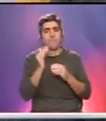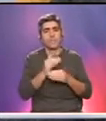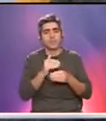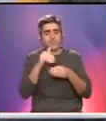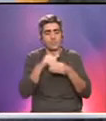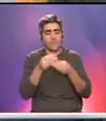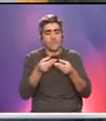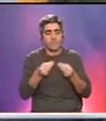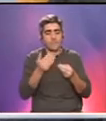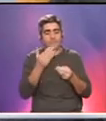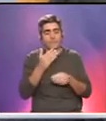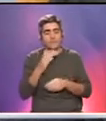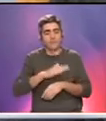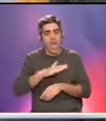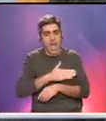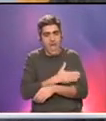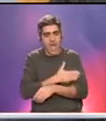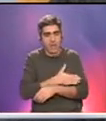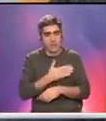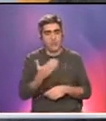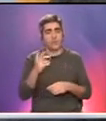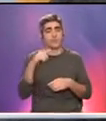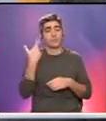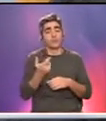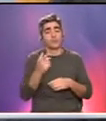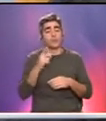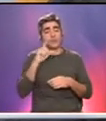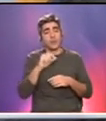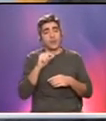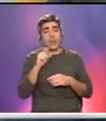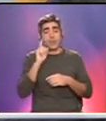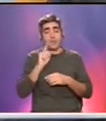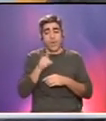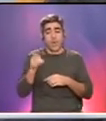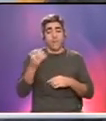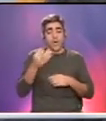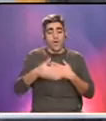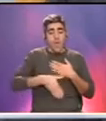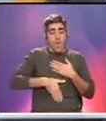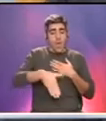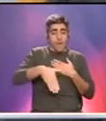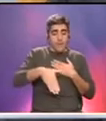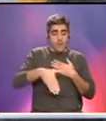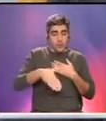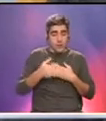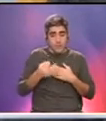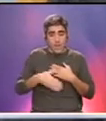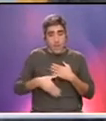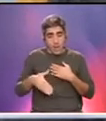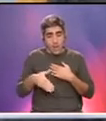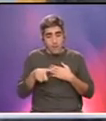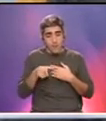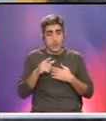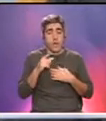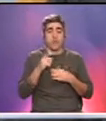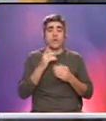mole. Segundo, muitas vezes estas mulheres engravidaram e embora nós já dissemos várias vezes... Não é a gravidez